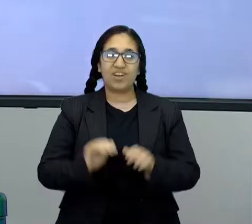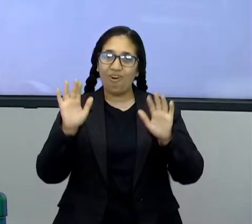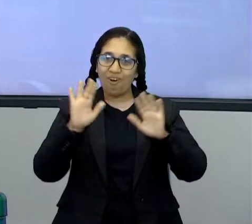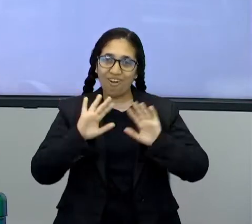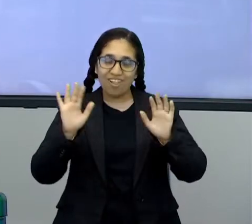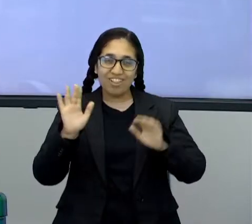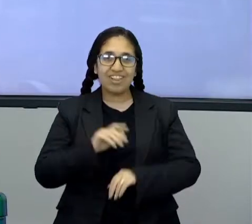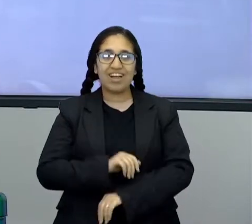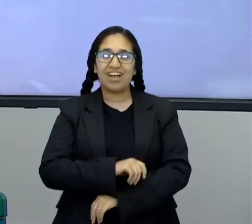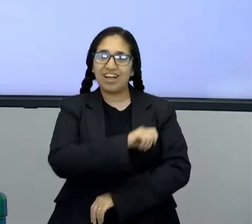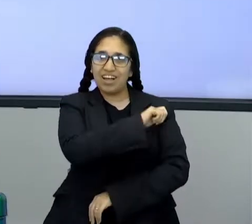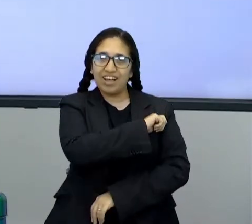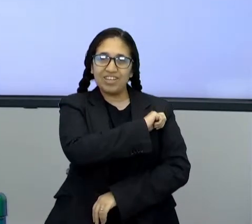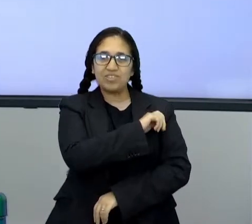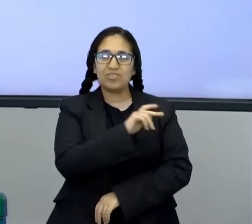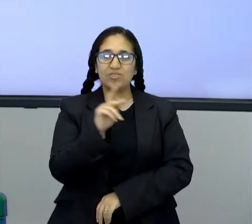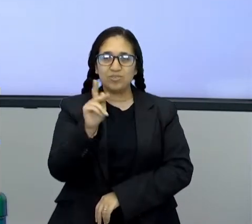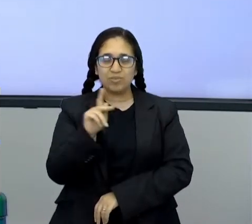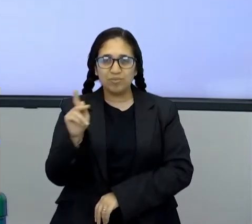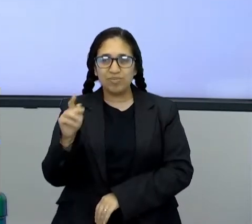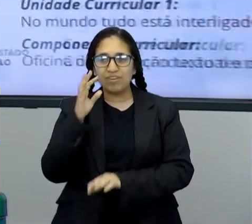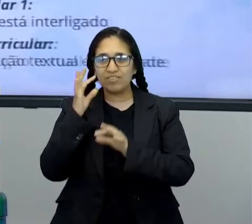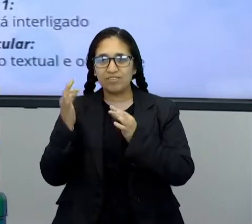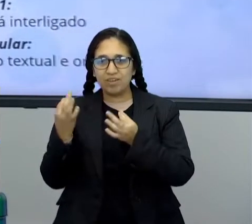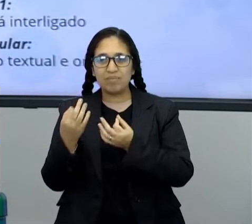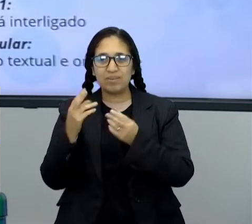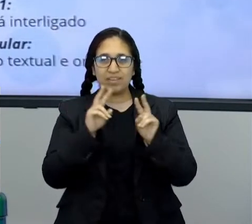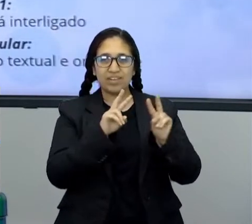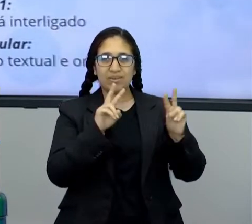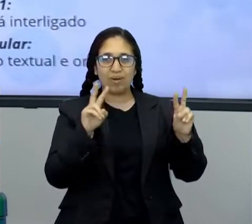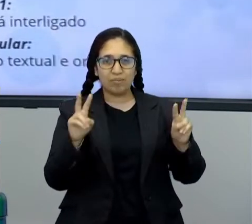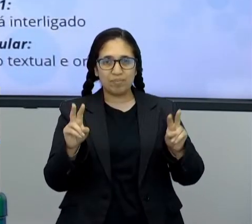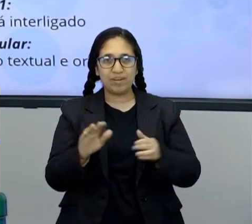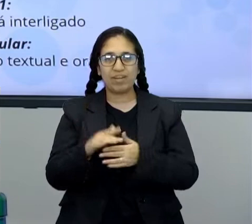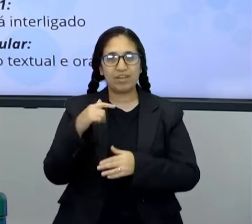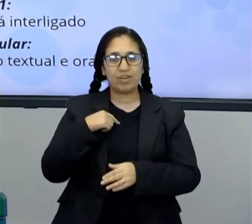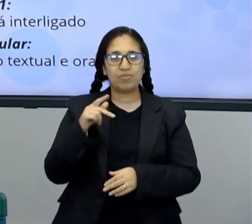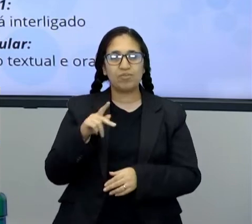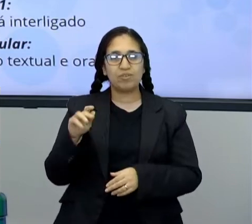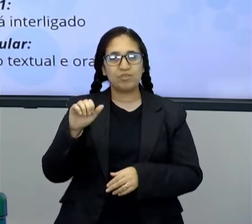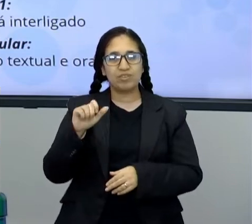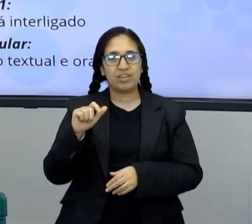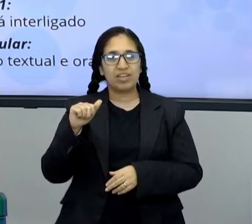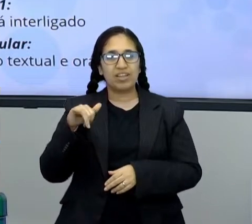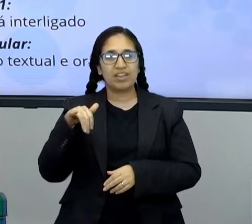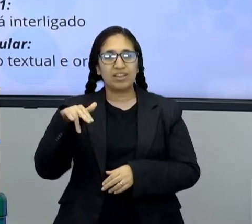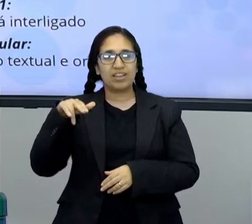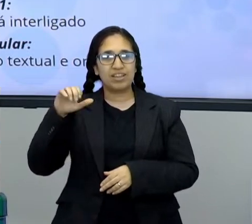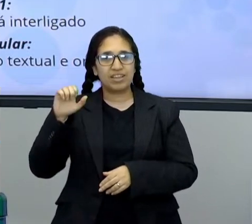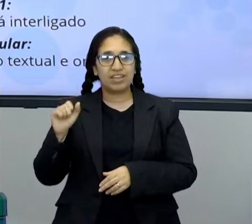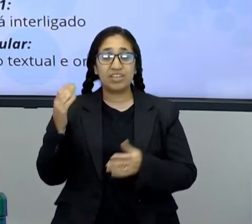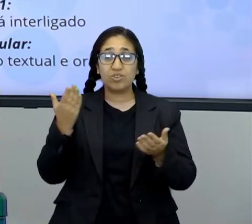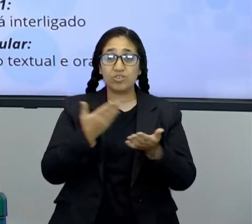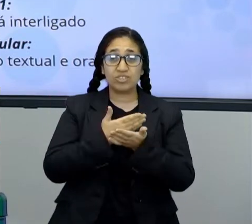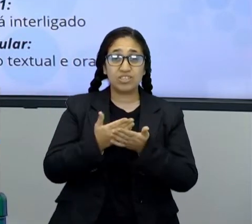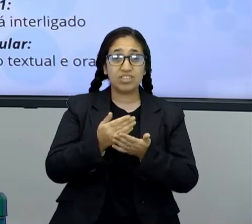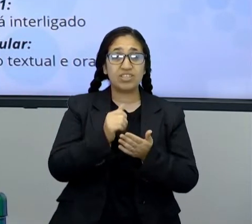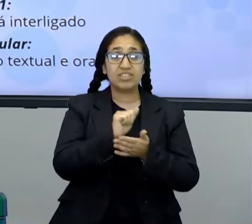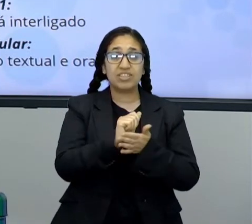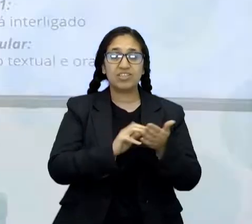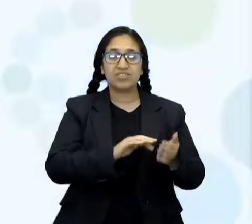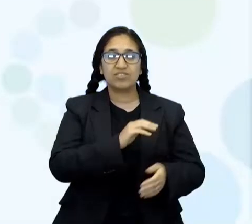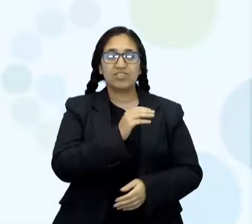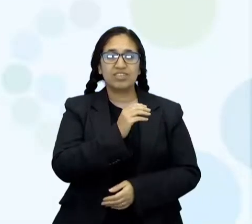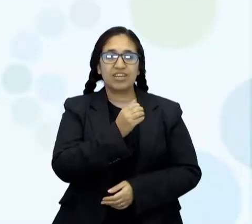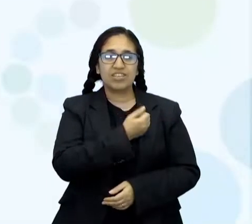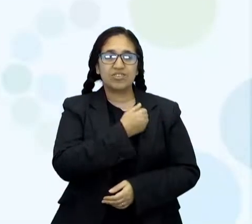Olá, alunos, professores, pais que nos acompanham, tudo bem? Sou a professora Elaine. Hoje iniciamos aí a atividade